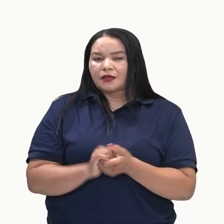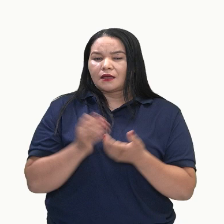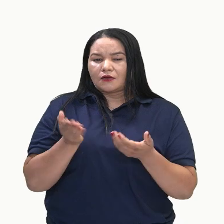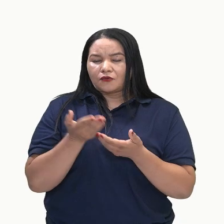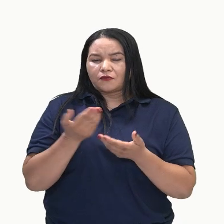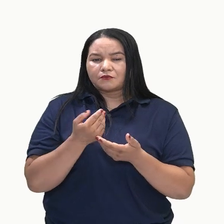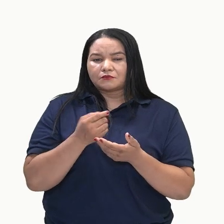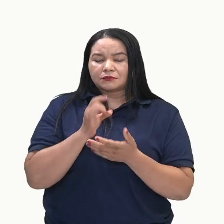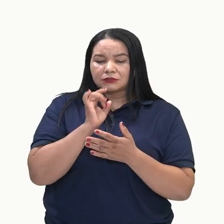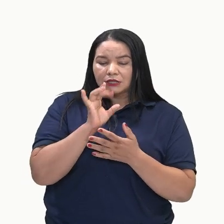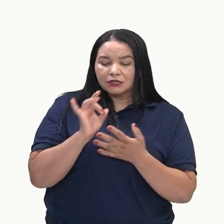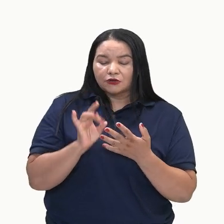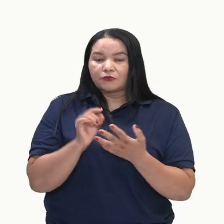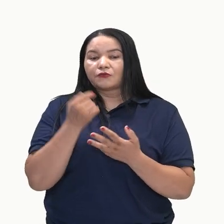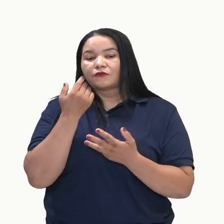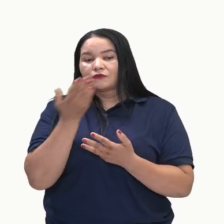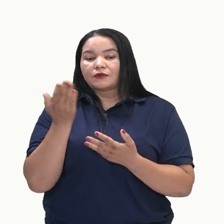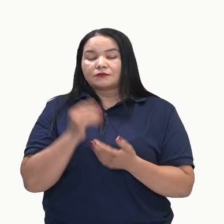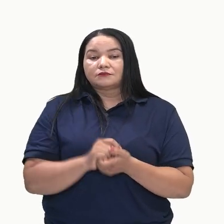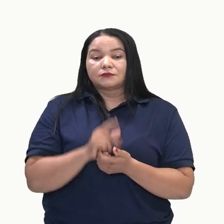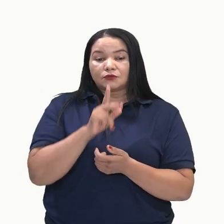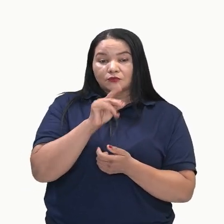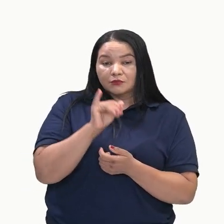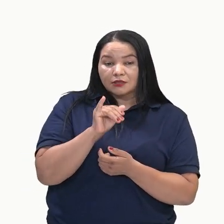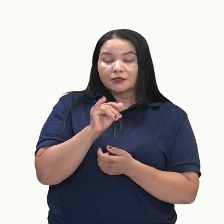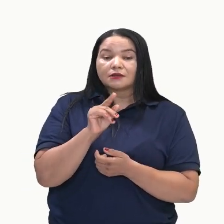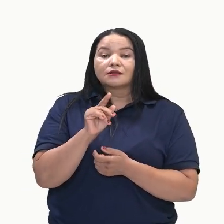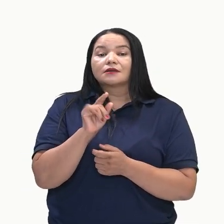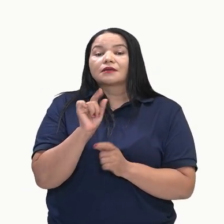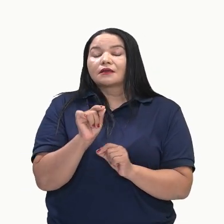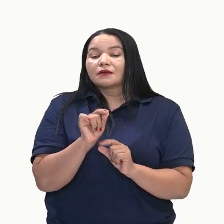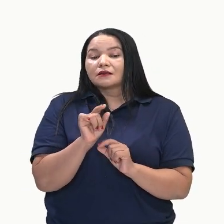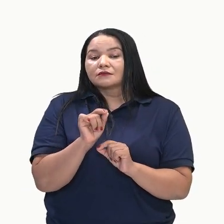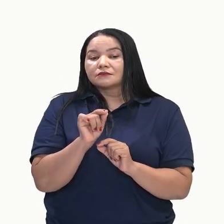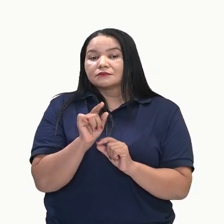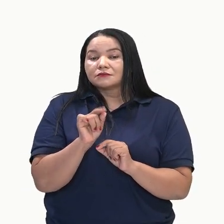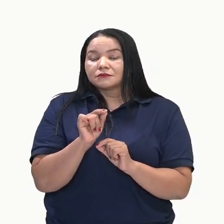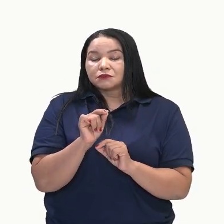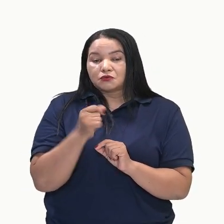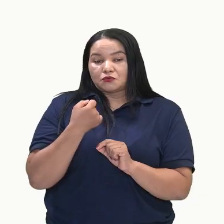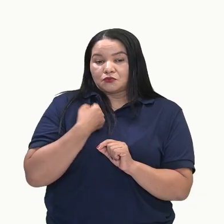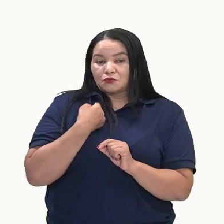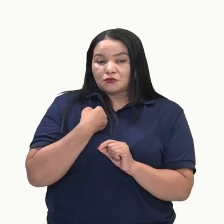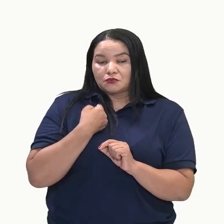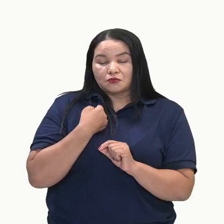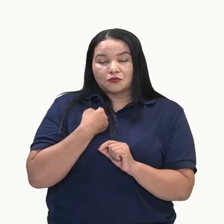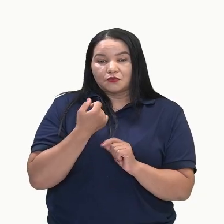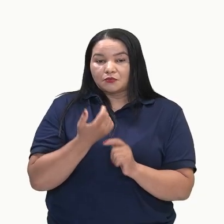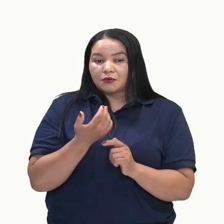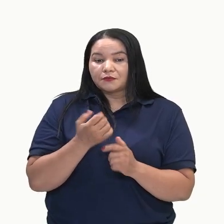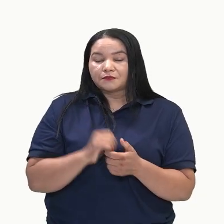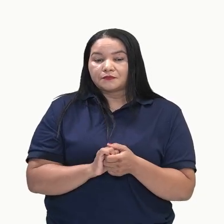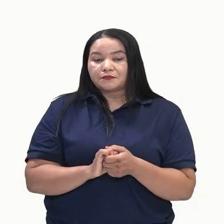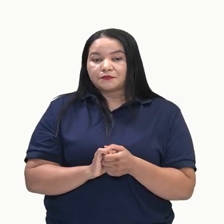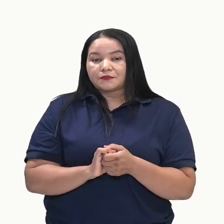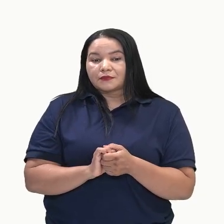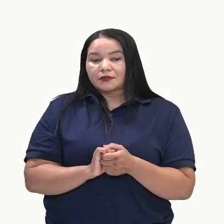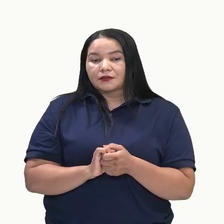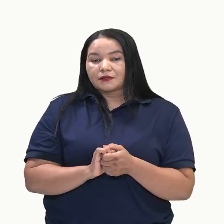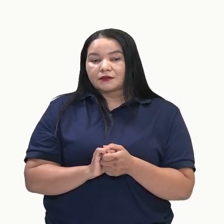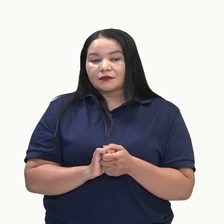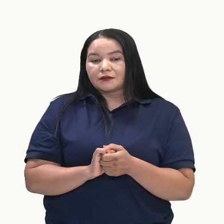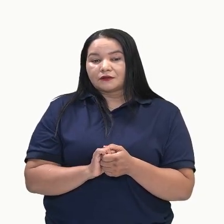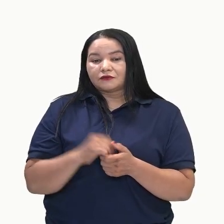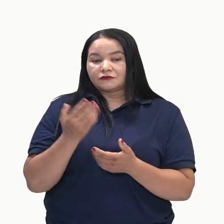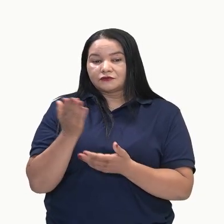desses elementos. Quem é o π? O π nós já vimos que é um número irracional. Então, aqui ele vai ter